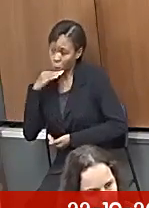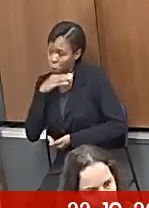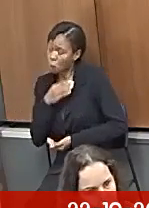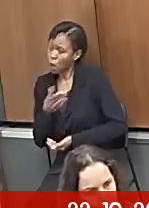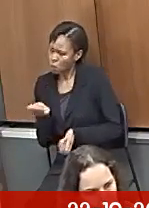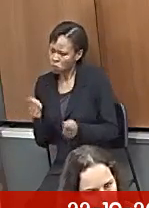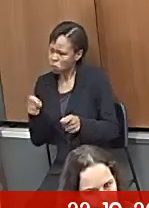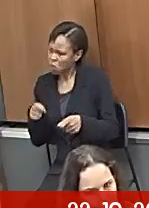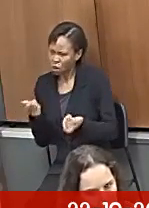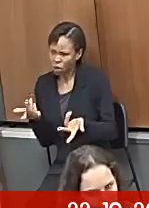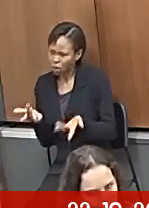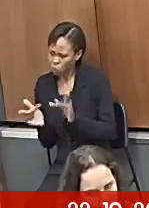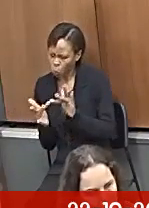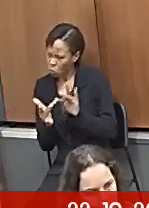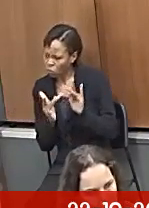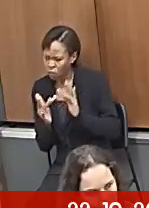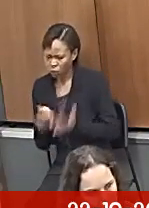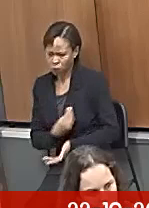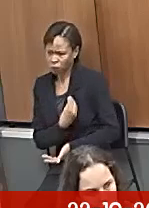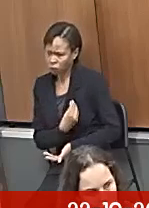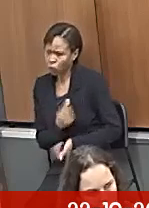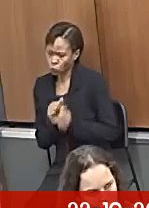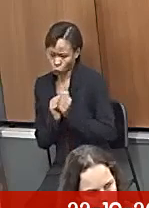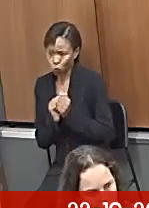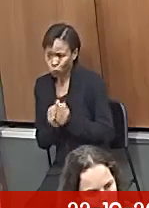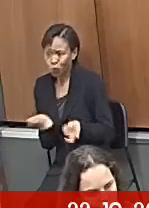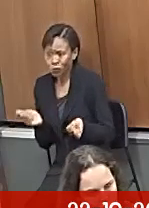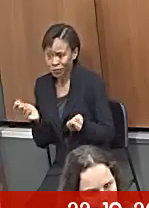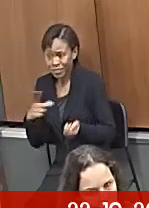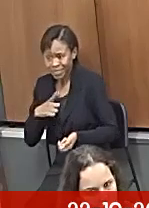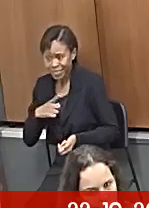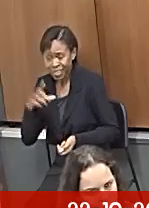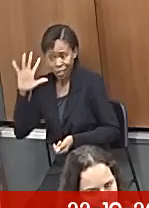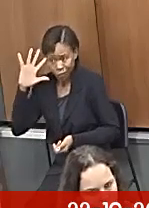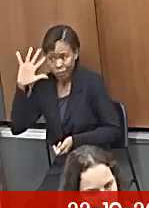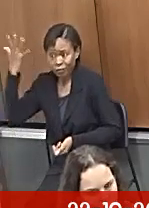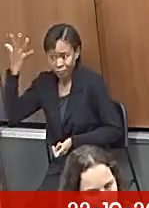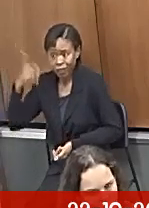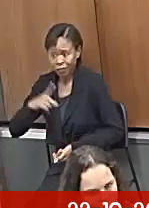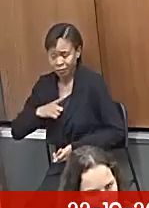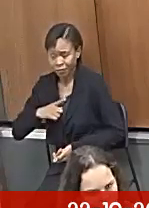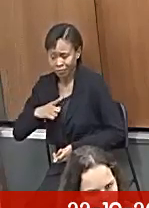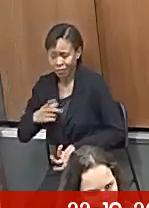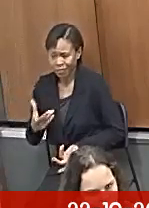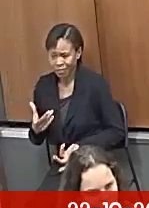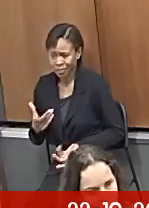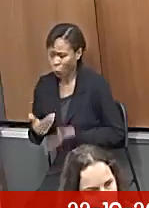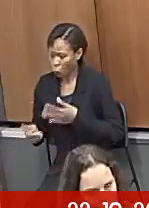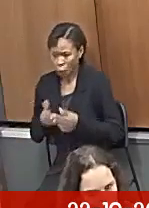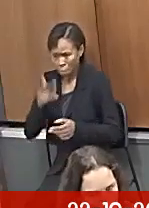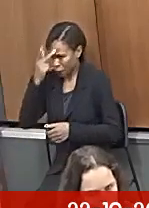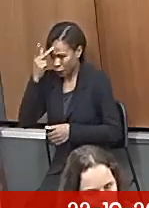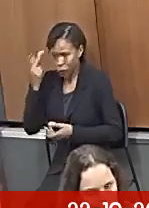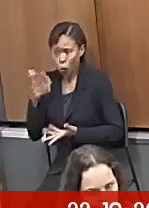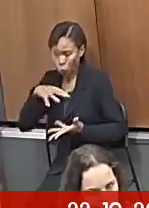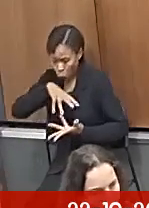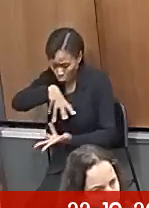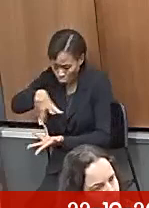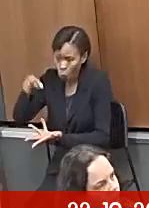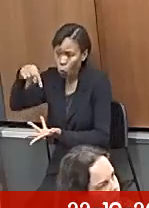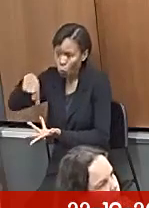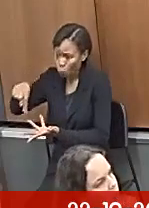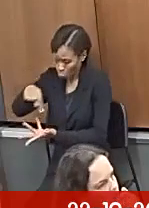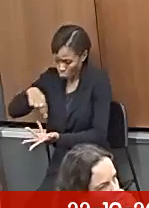conviver, é possível crescer, que há uma luz no fim do túnel, que todo mundo cabe no mundo, como diz o bloco